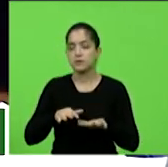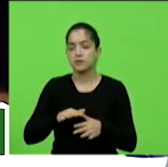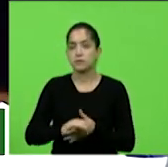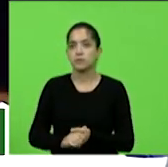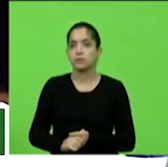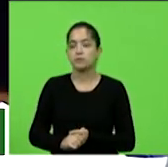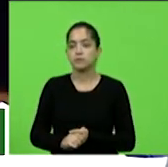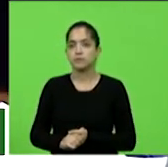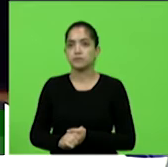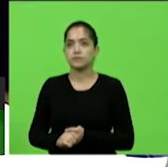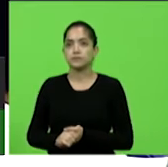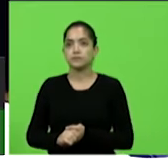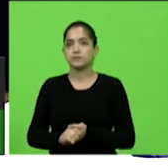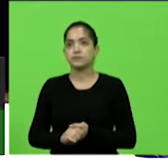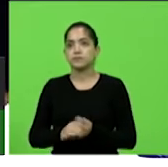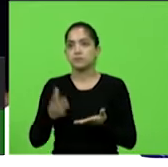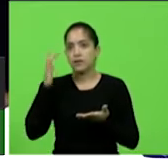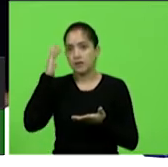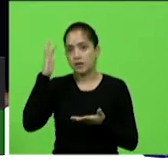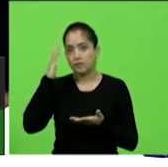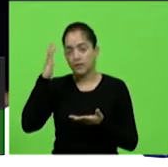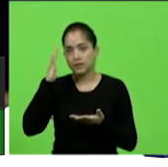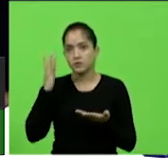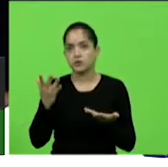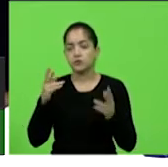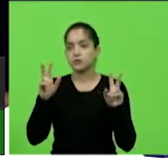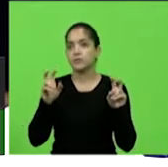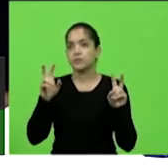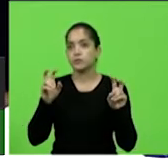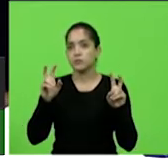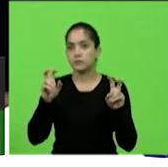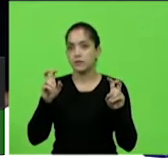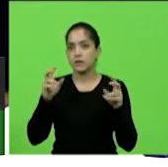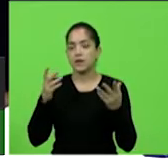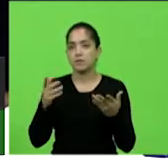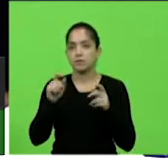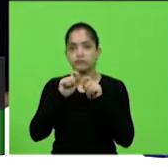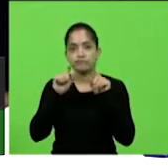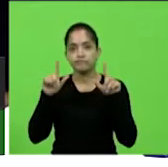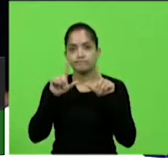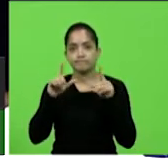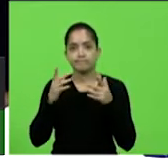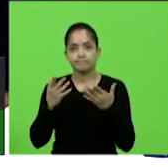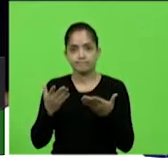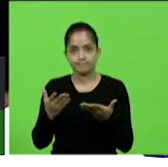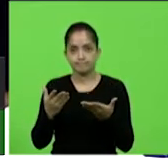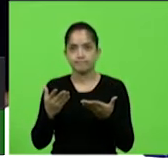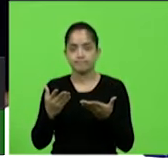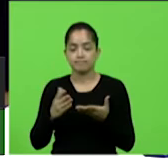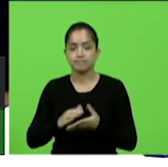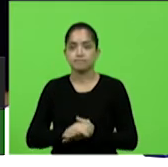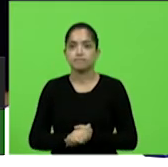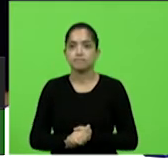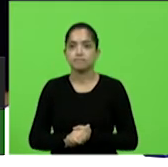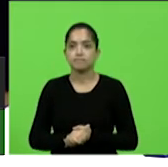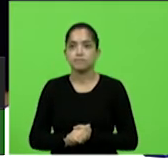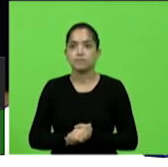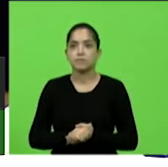Queria refletir com vocês sobre um tema que tem chamado a atenção de Santa Catarina, que é o